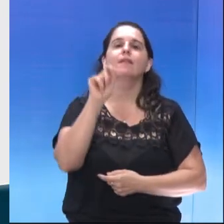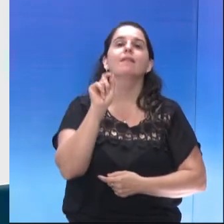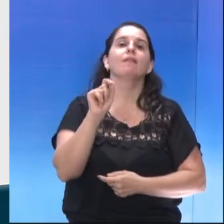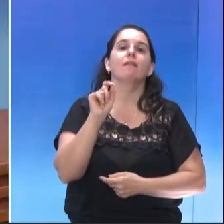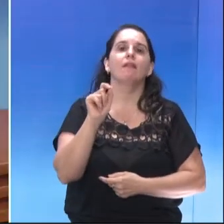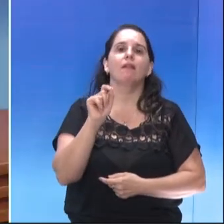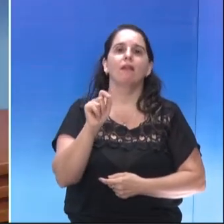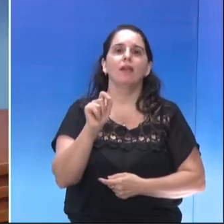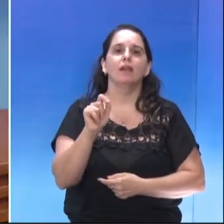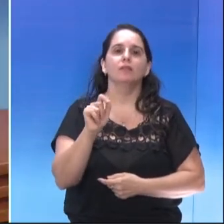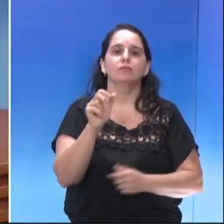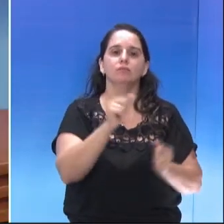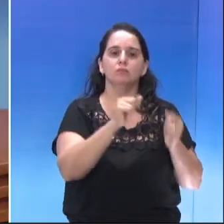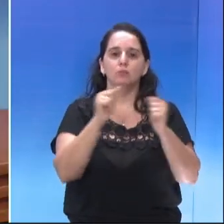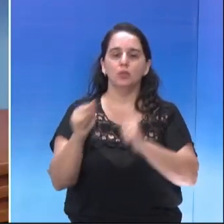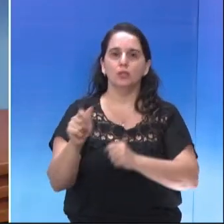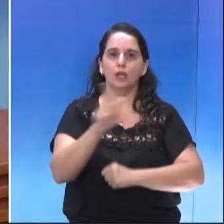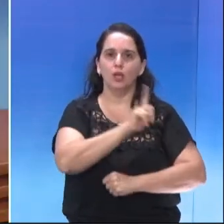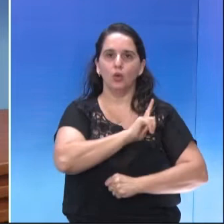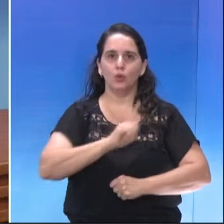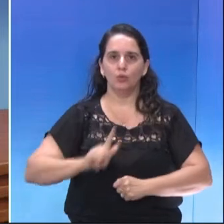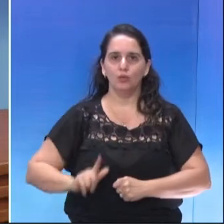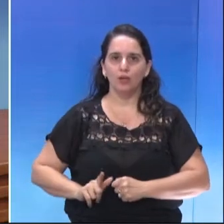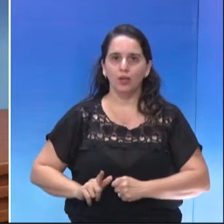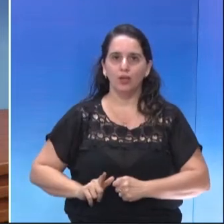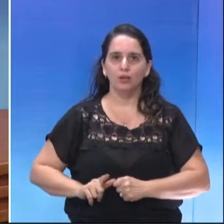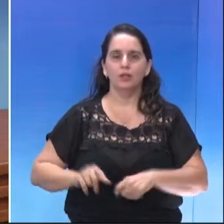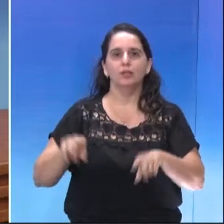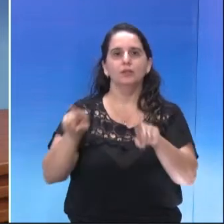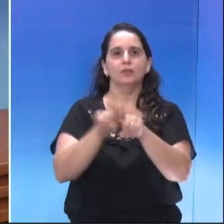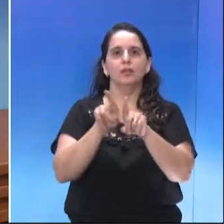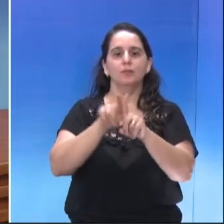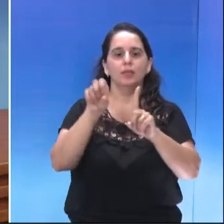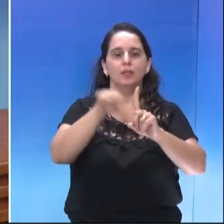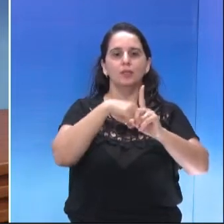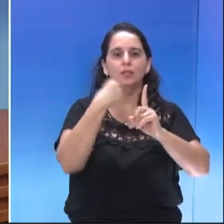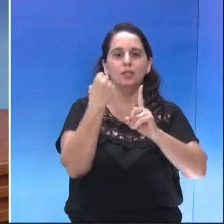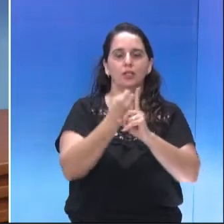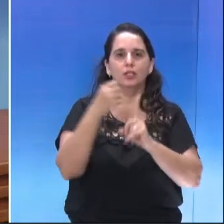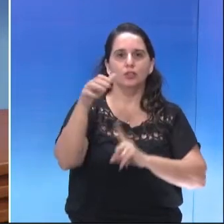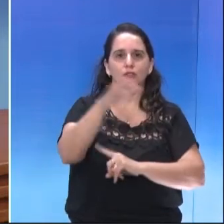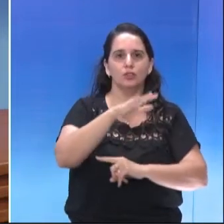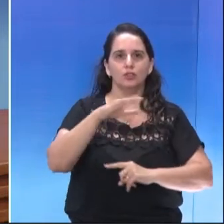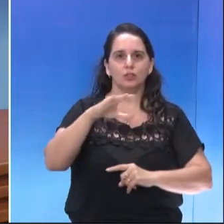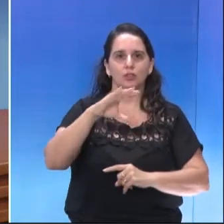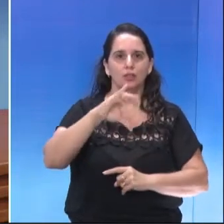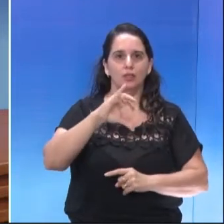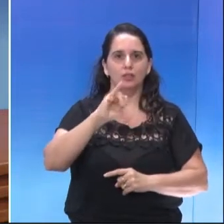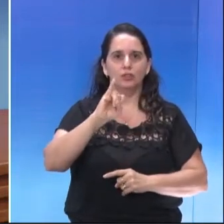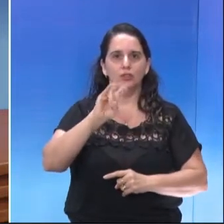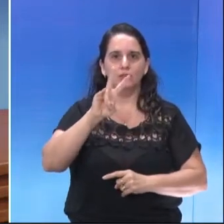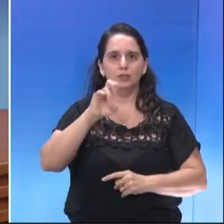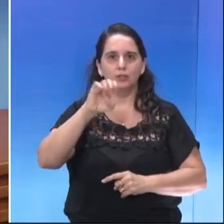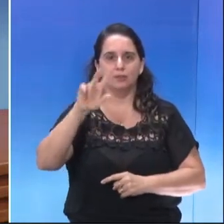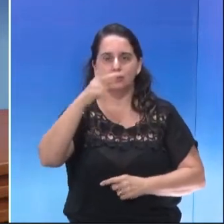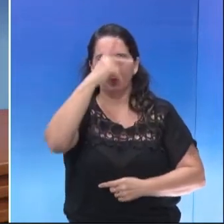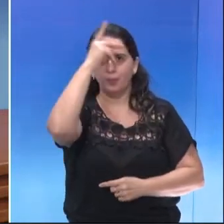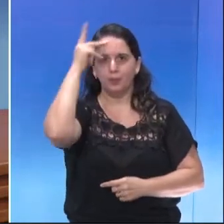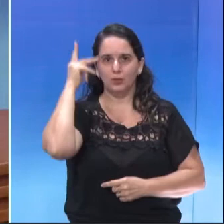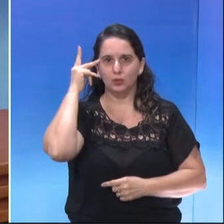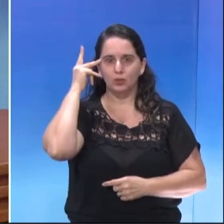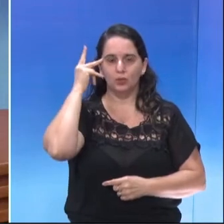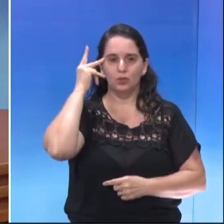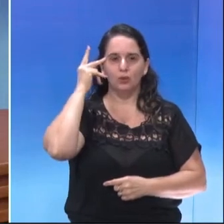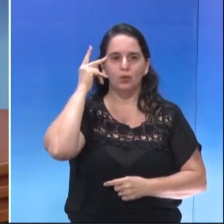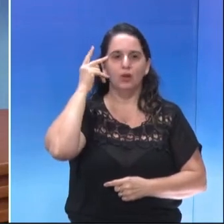Quem? Poder público e sociedade civil organizada. Quem? Como?